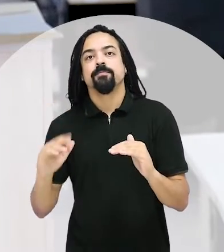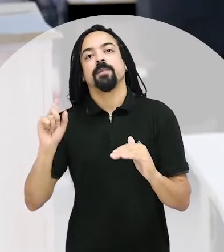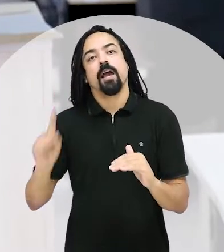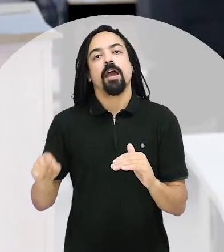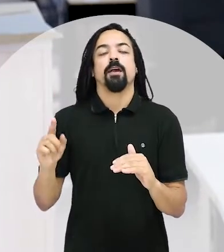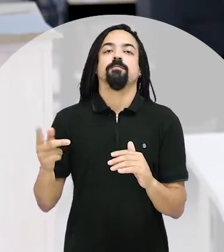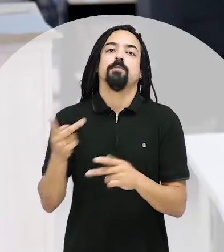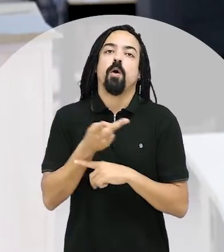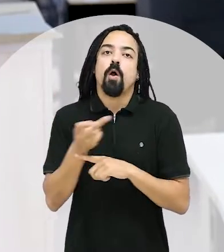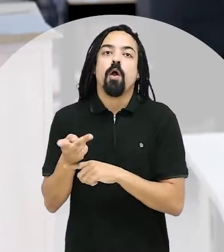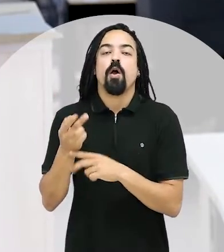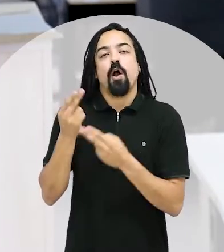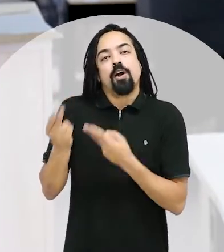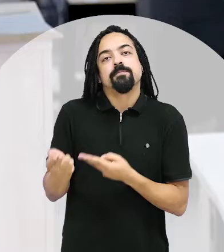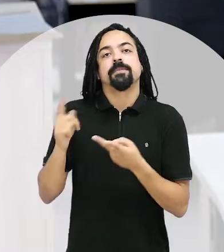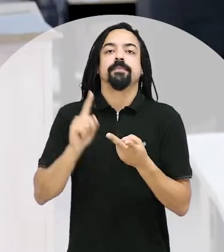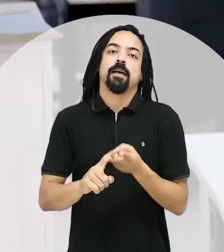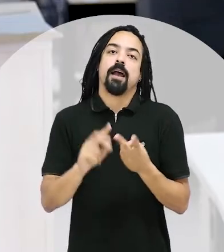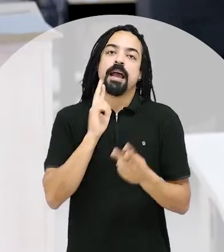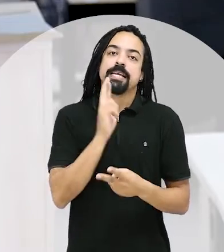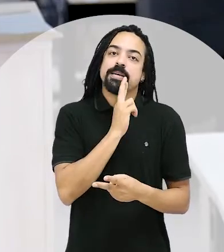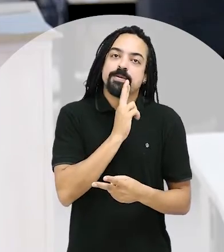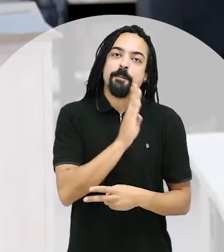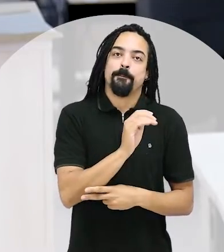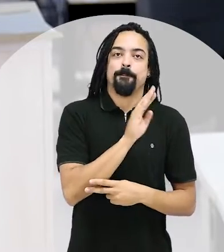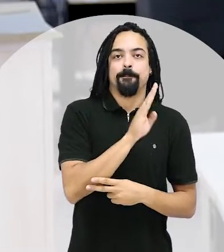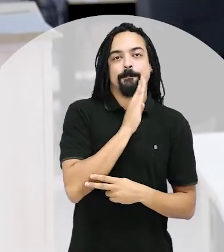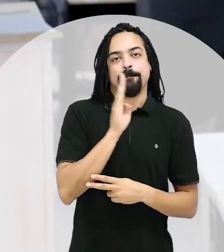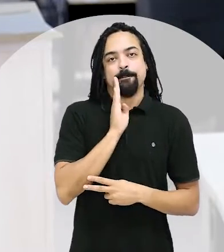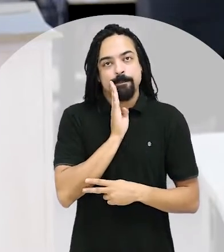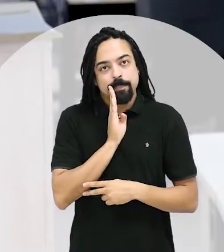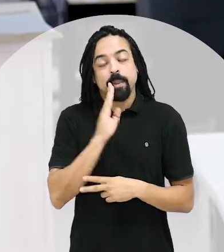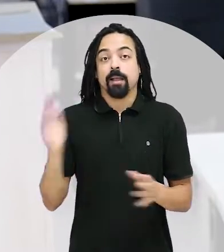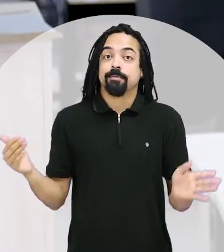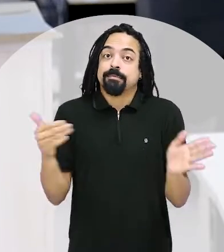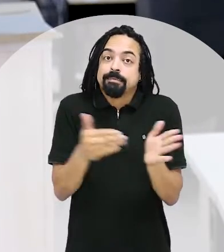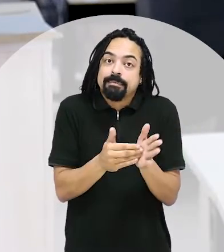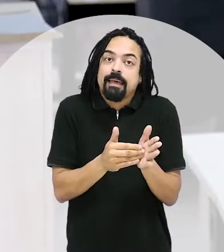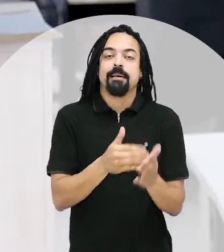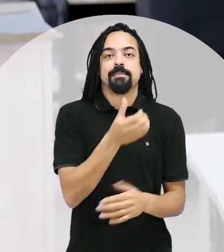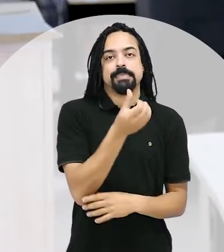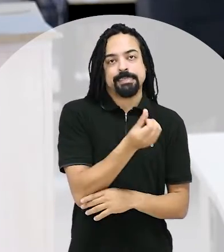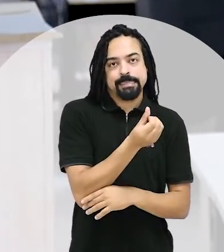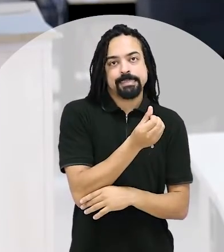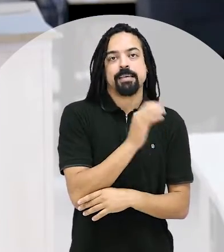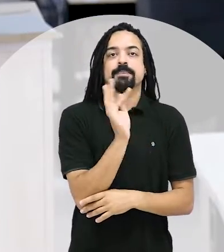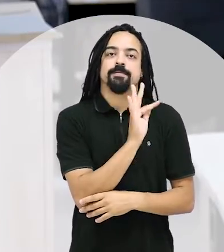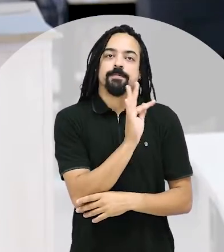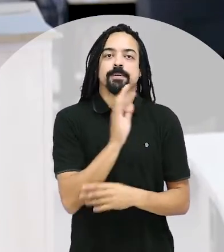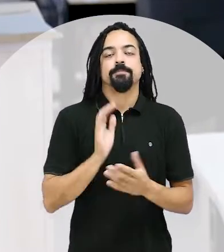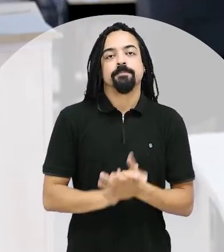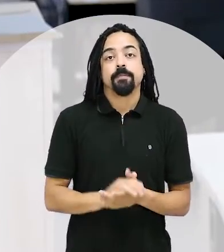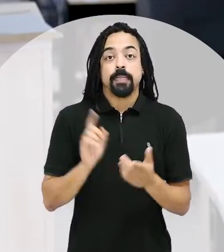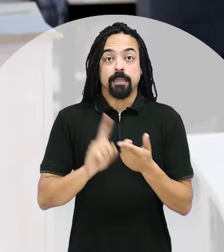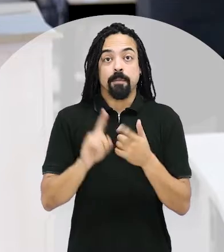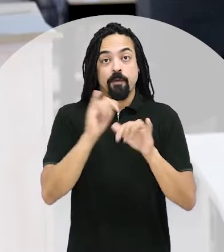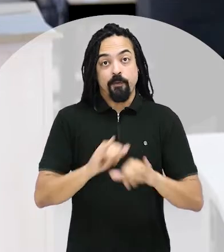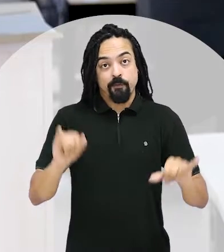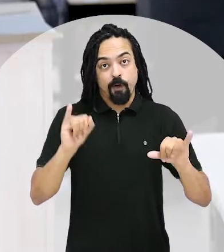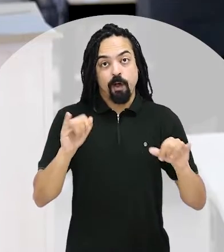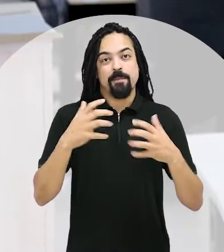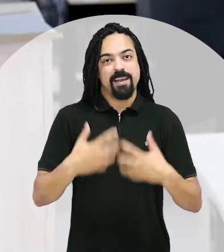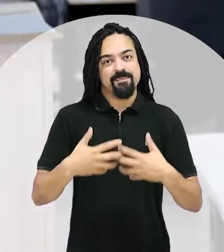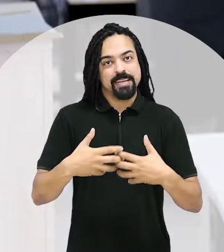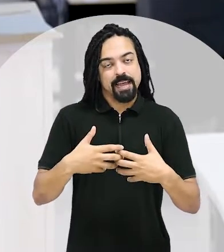hospedagem restaurante e bar as inscrições também serão feitas lá no que seleção até o dia seis de fevereiro e para fechar